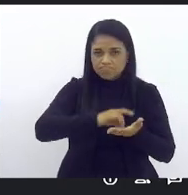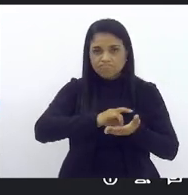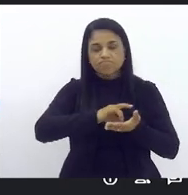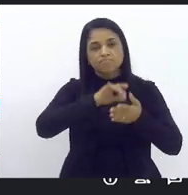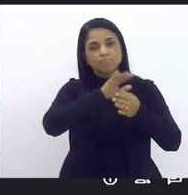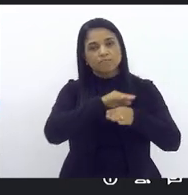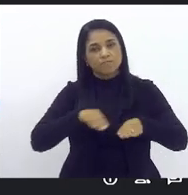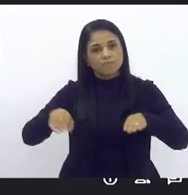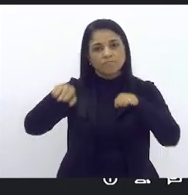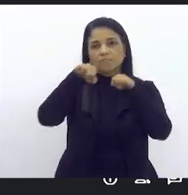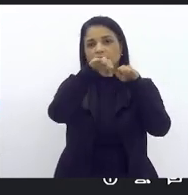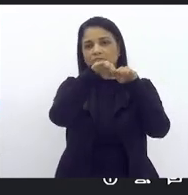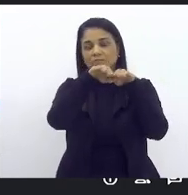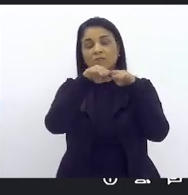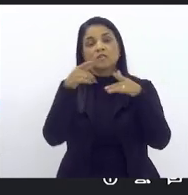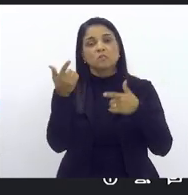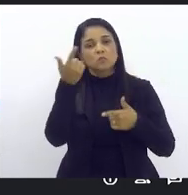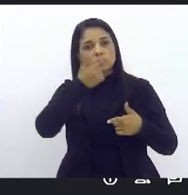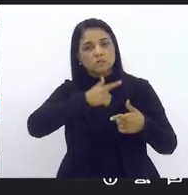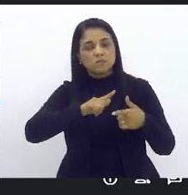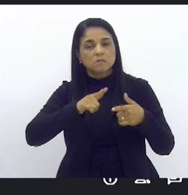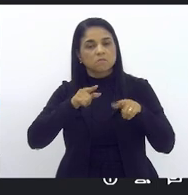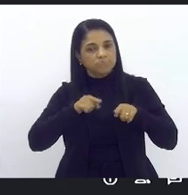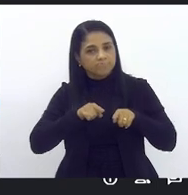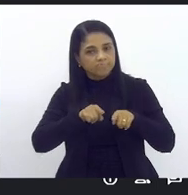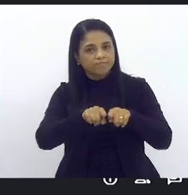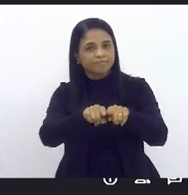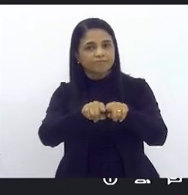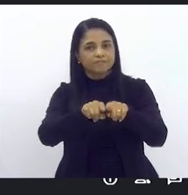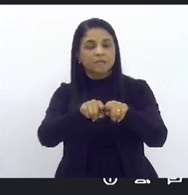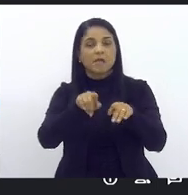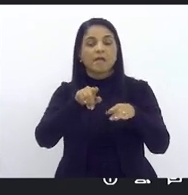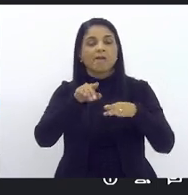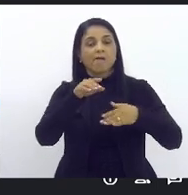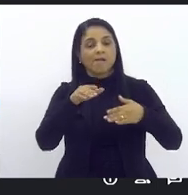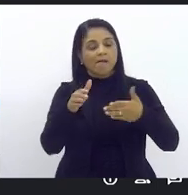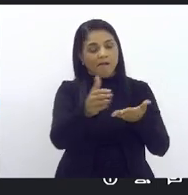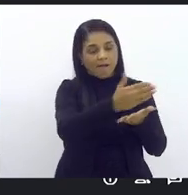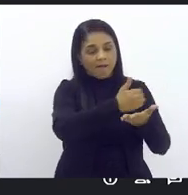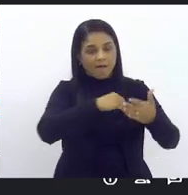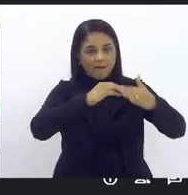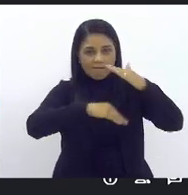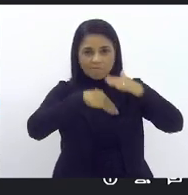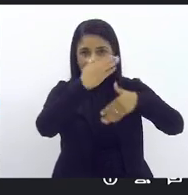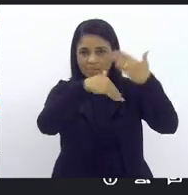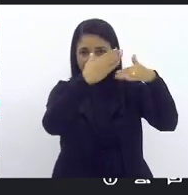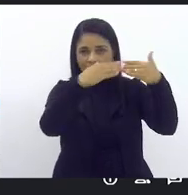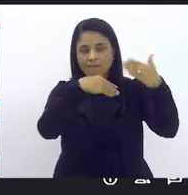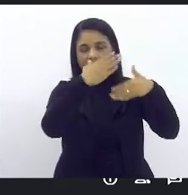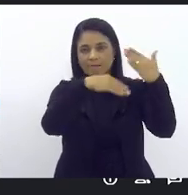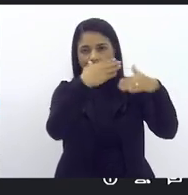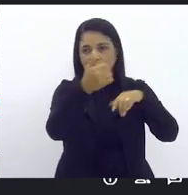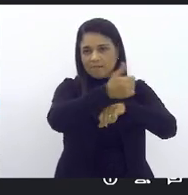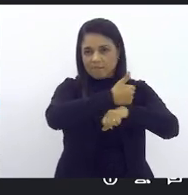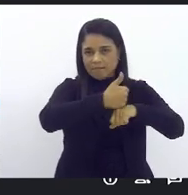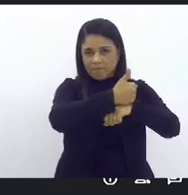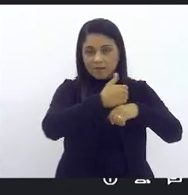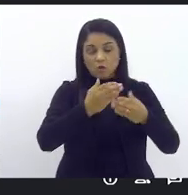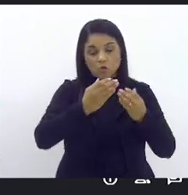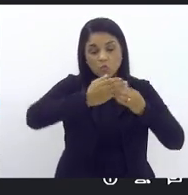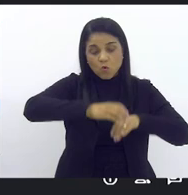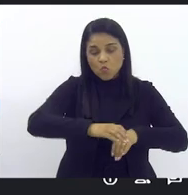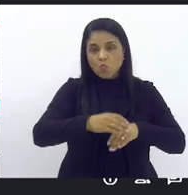e que a gente consiga associar isso com carreira e concurso público. Então, estamos